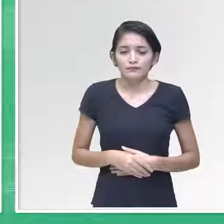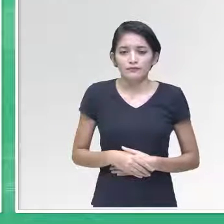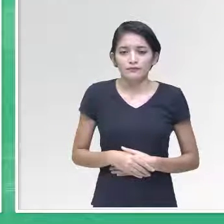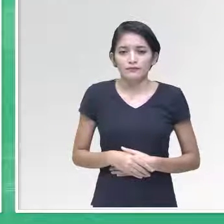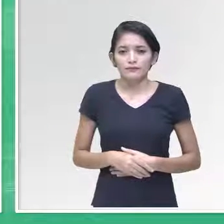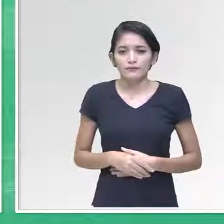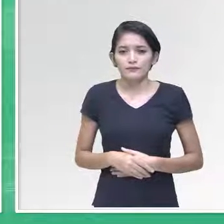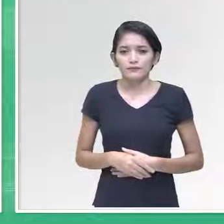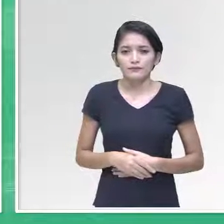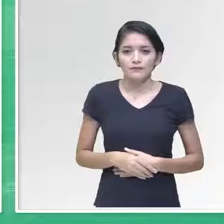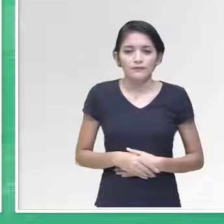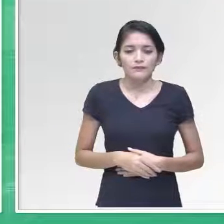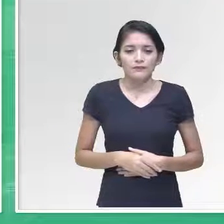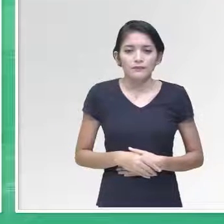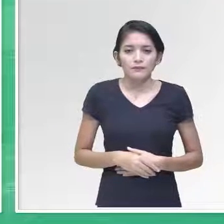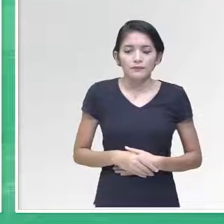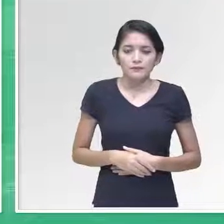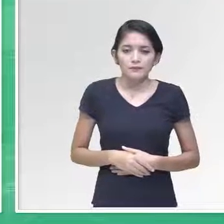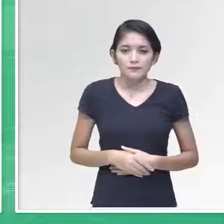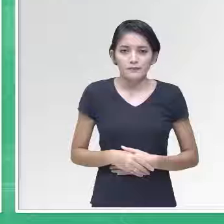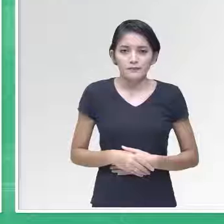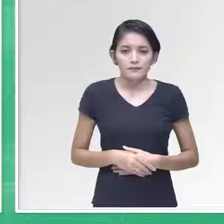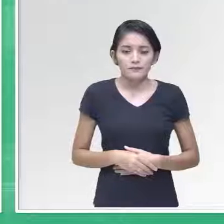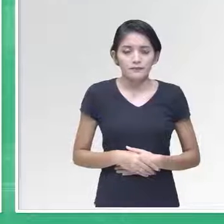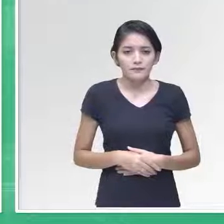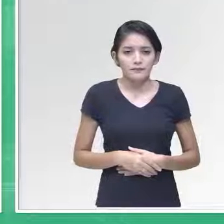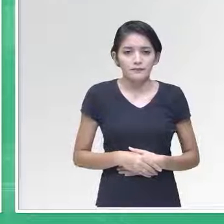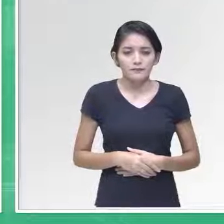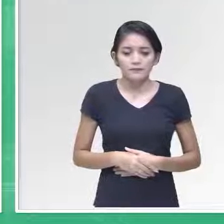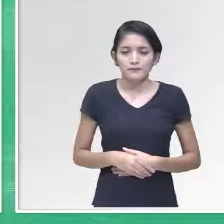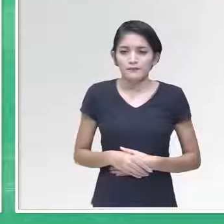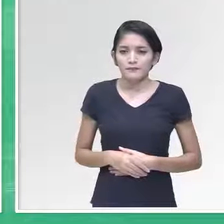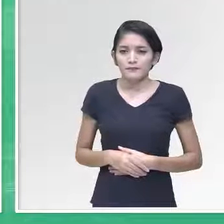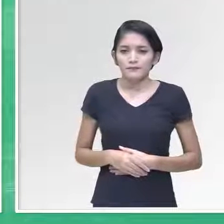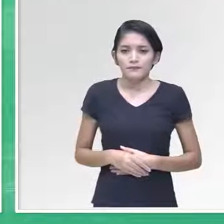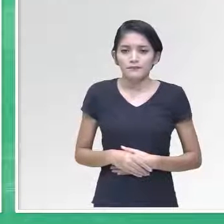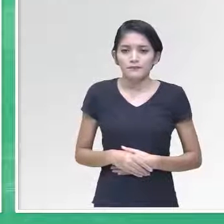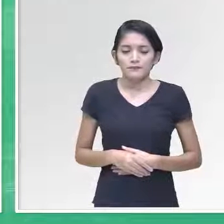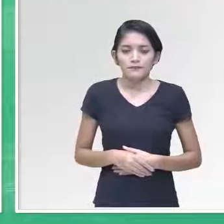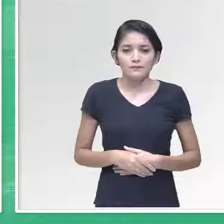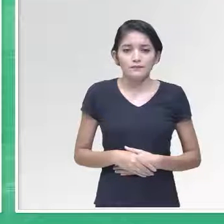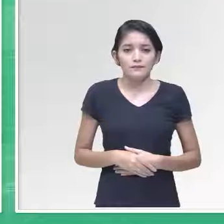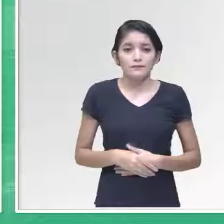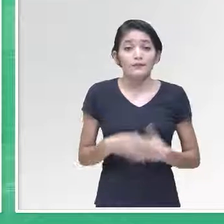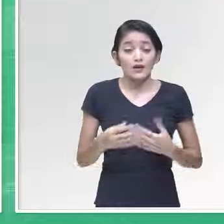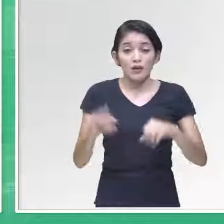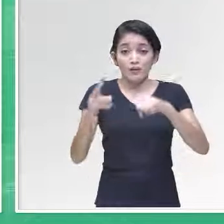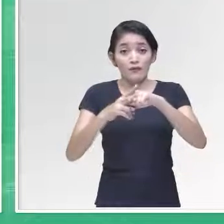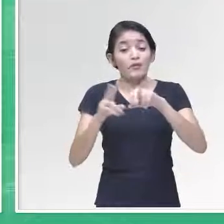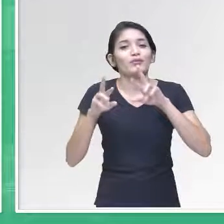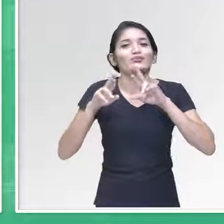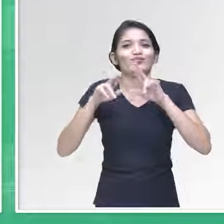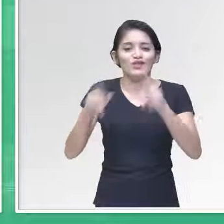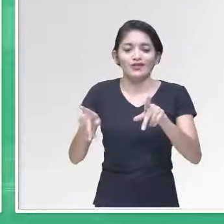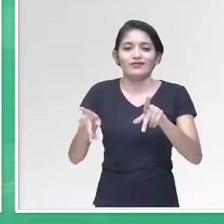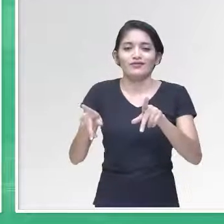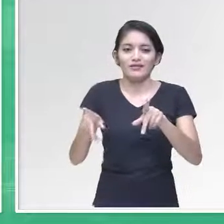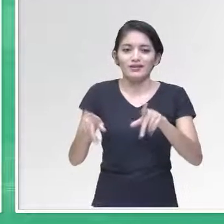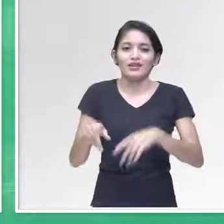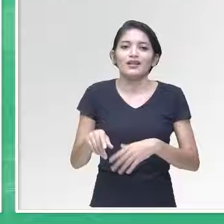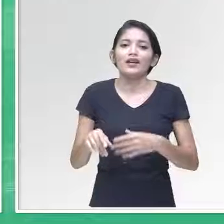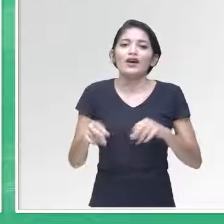espaço, espaço novamente, out of a lack of ingredients. E aí o verbo é diferente, é o verbo